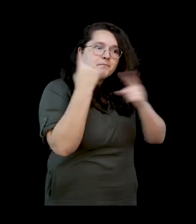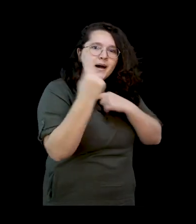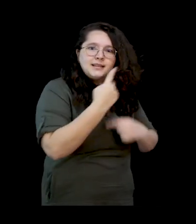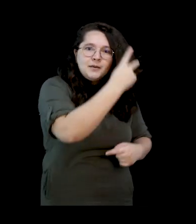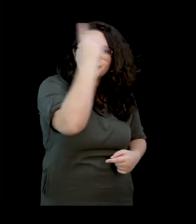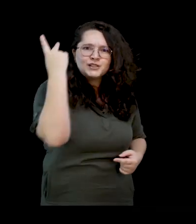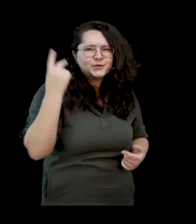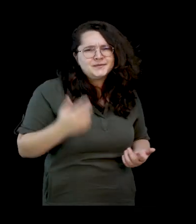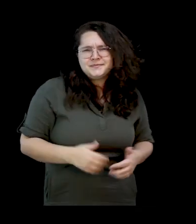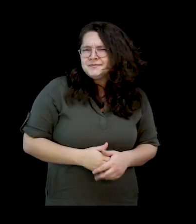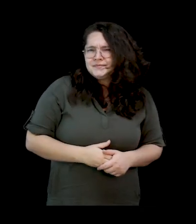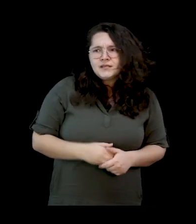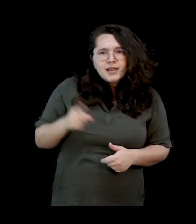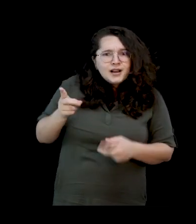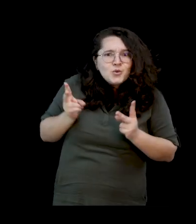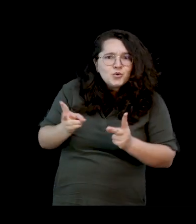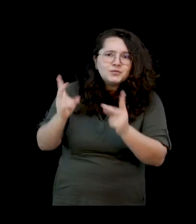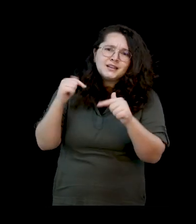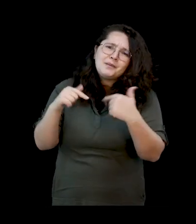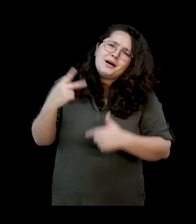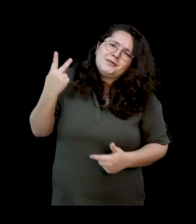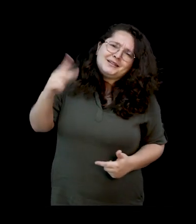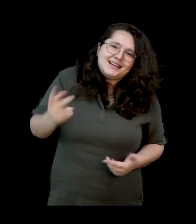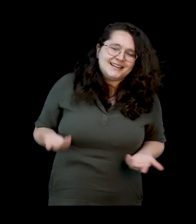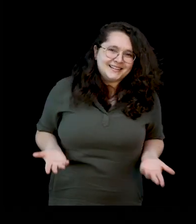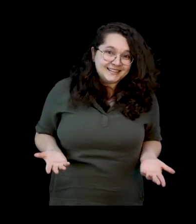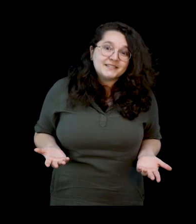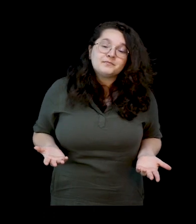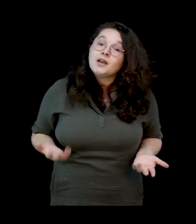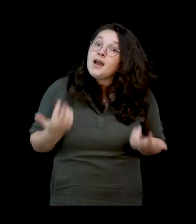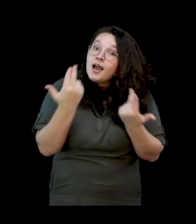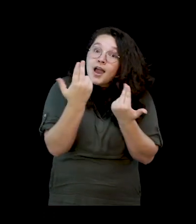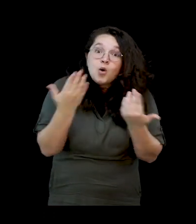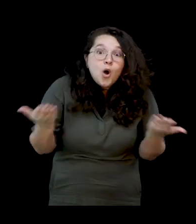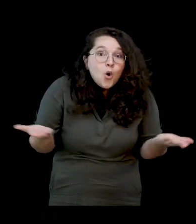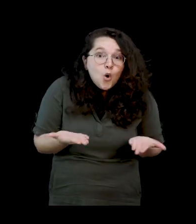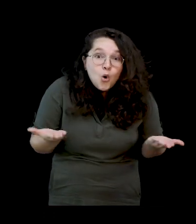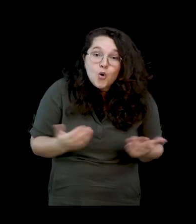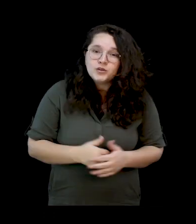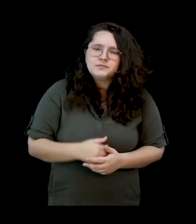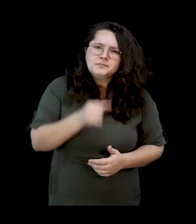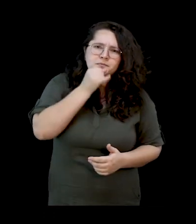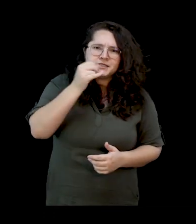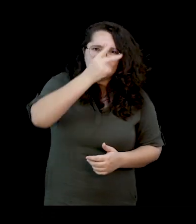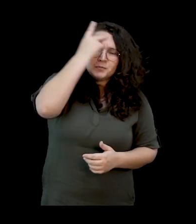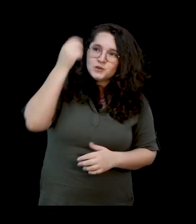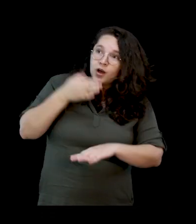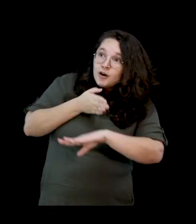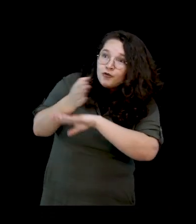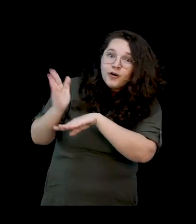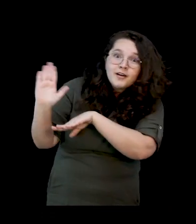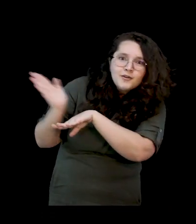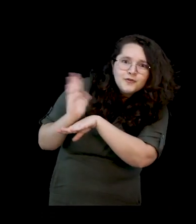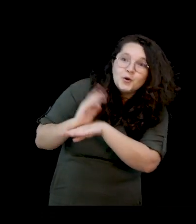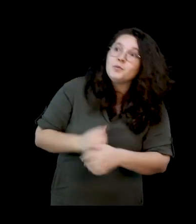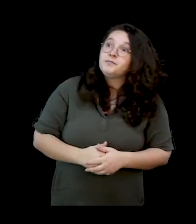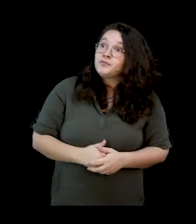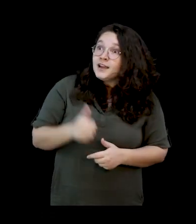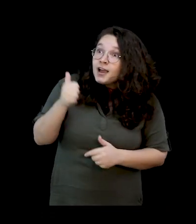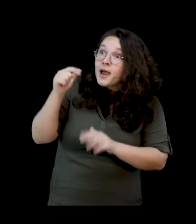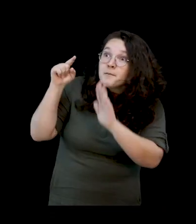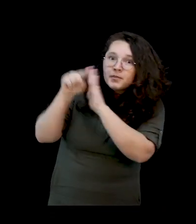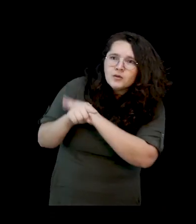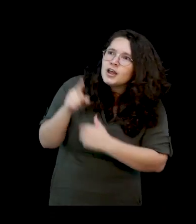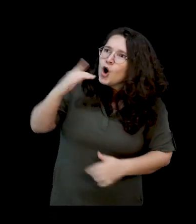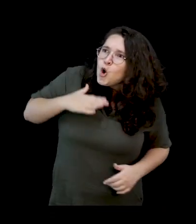que soltasse o gás. Esse processo continua hoje. As pessoas vão assistir um filme, saem do filme e você pergunta para elas: gostou do filme? Ah, gostei.